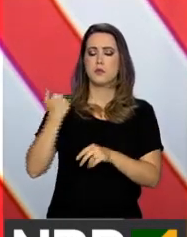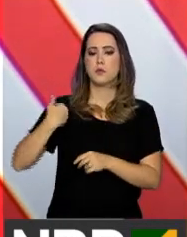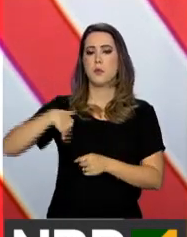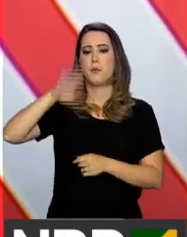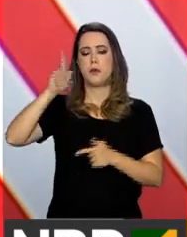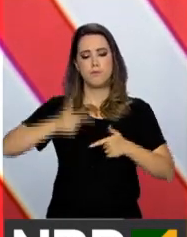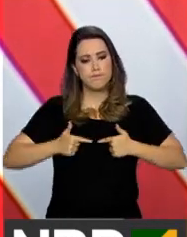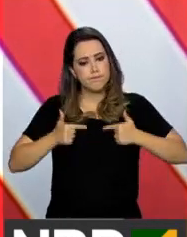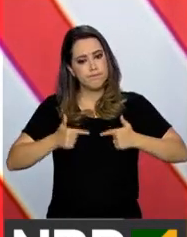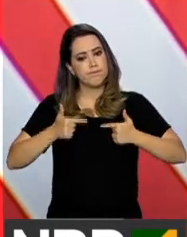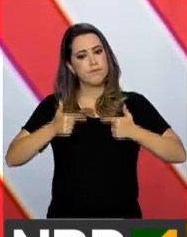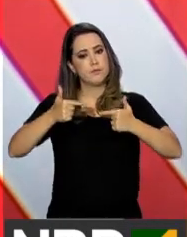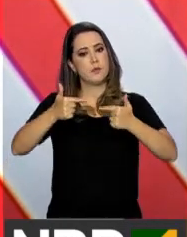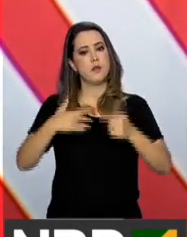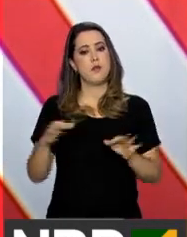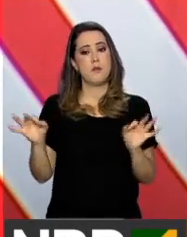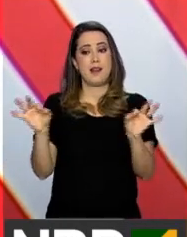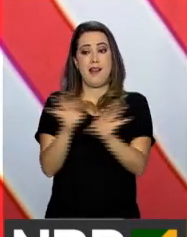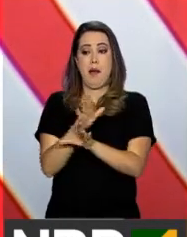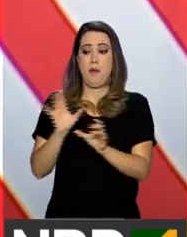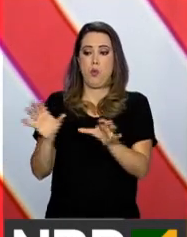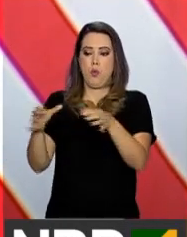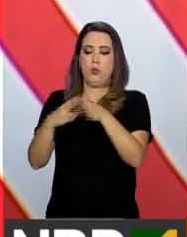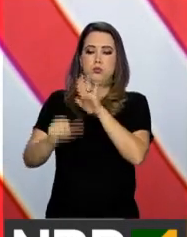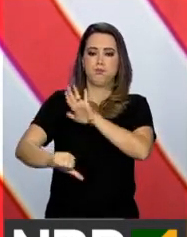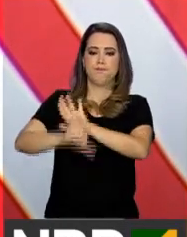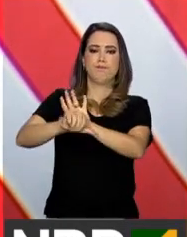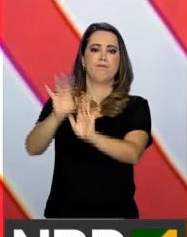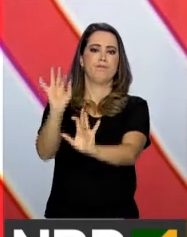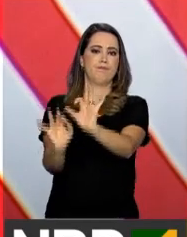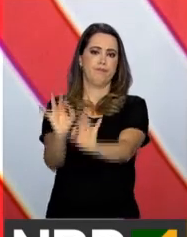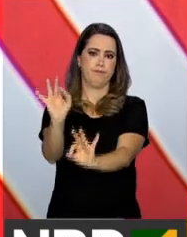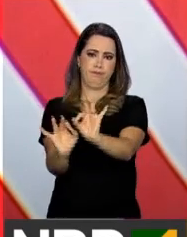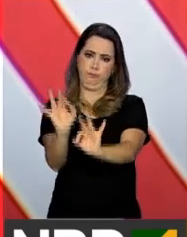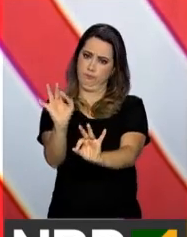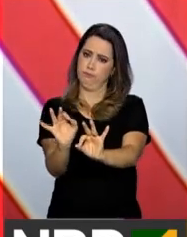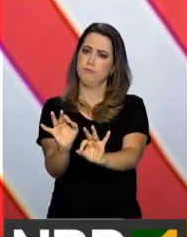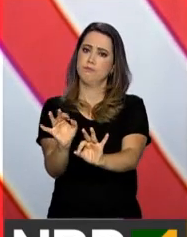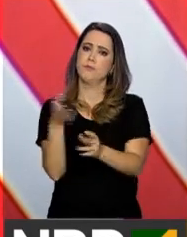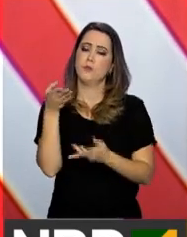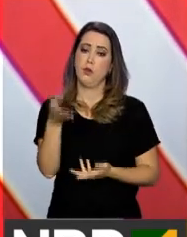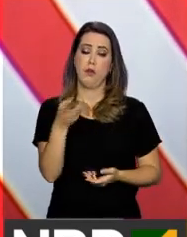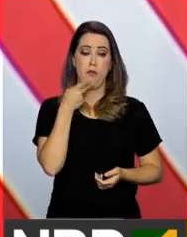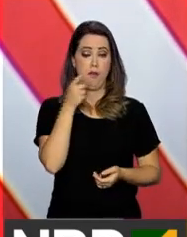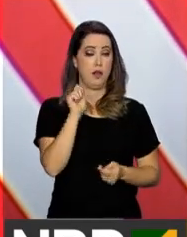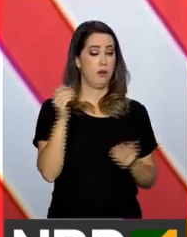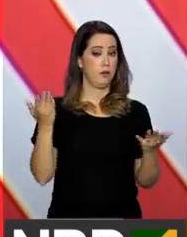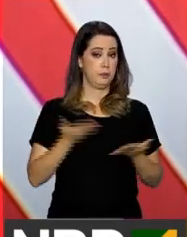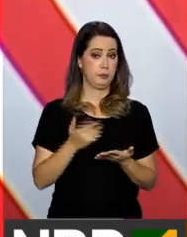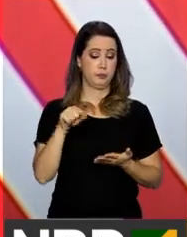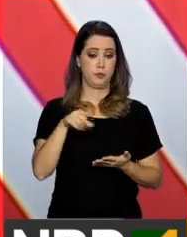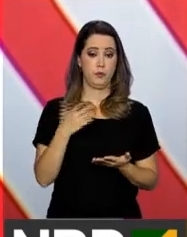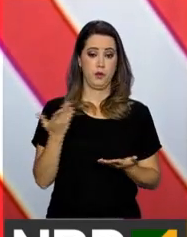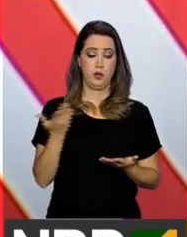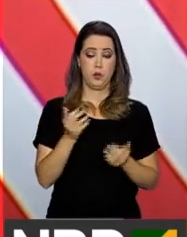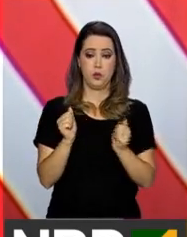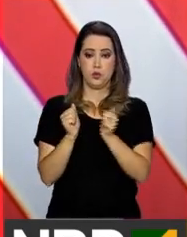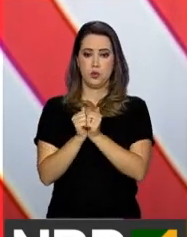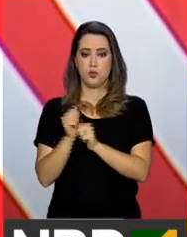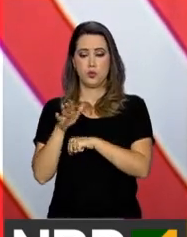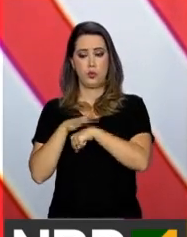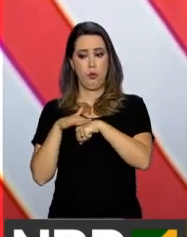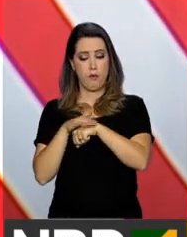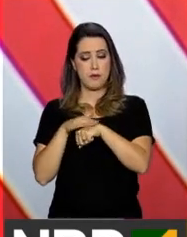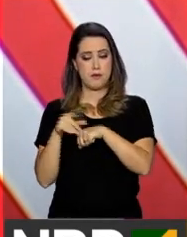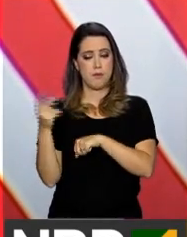na luta contra o crime organizado. E eu registro que levantei com o vice-presidente